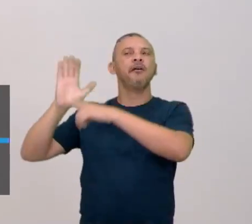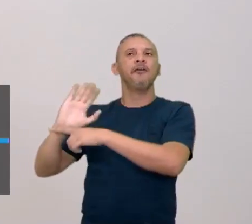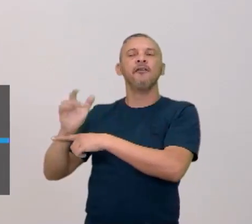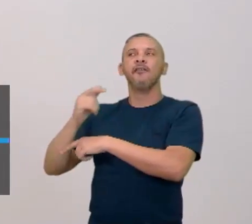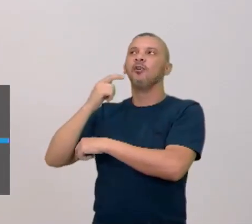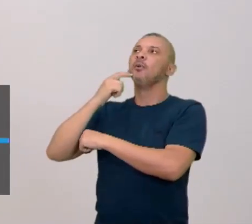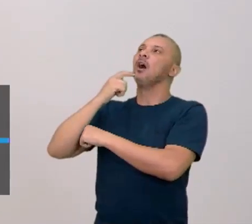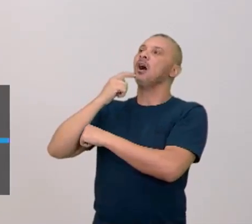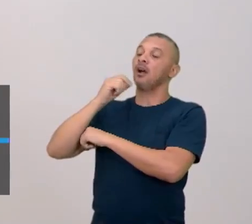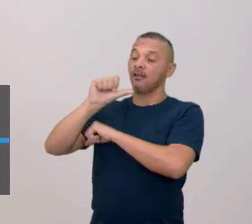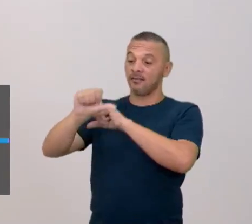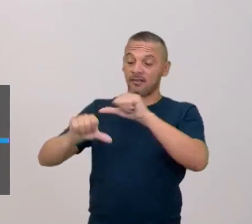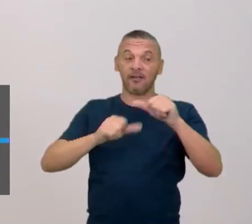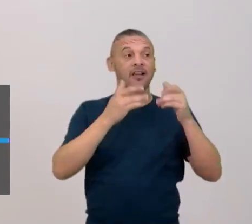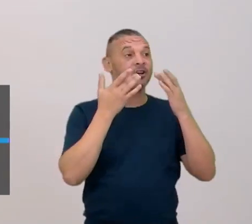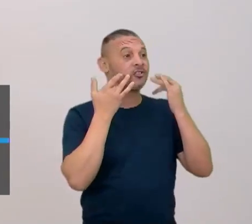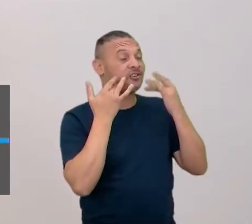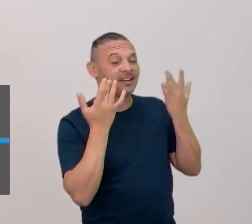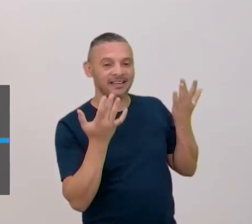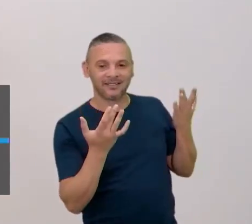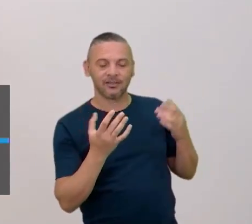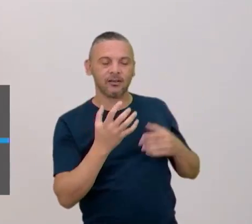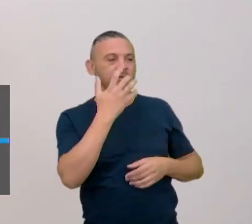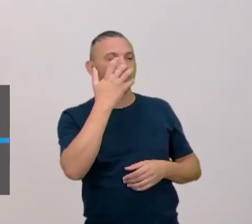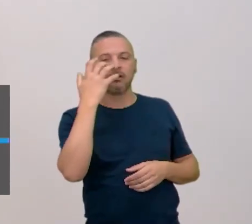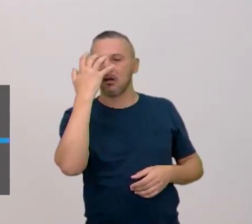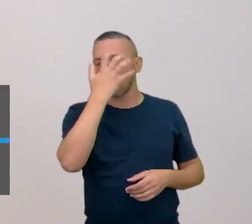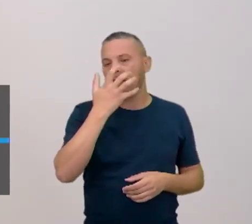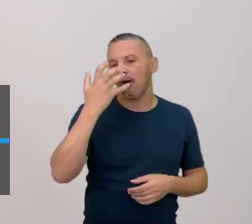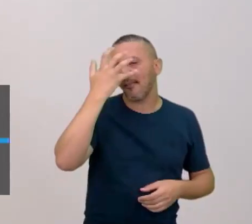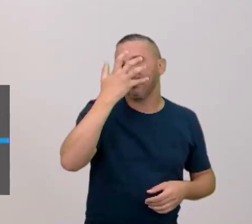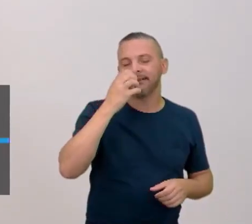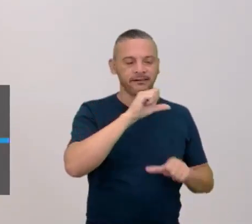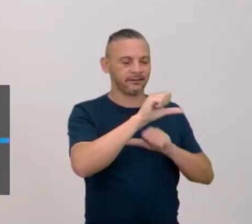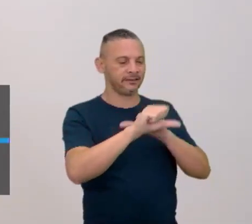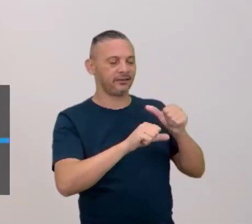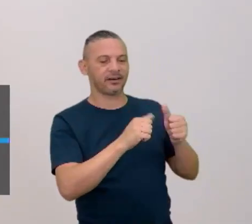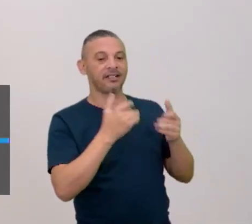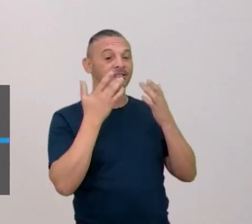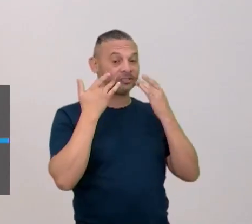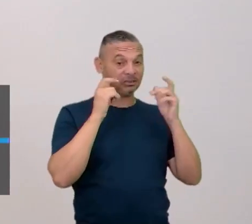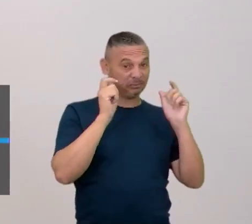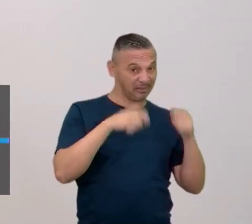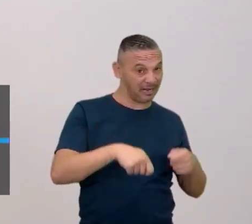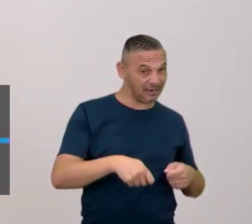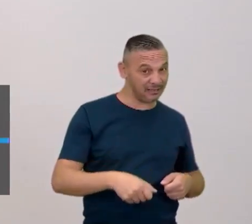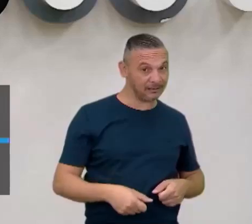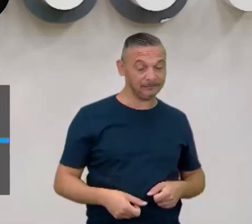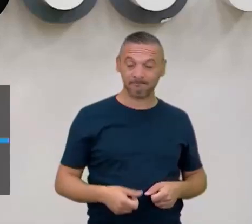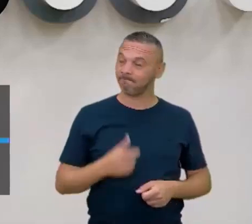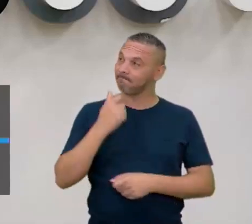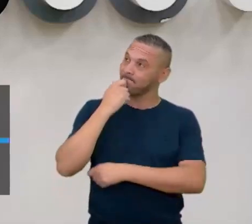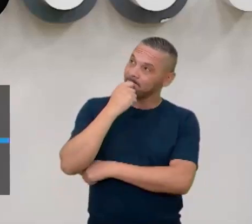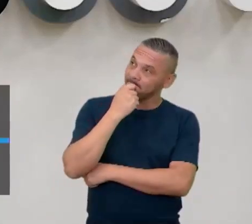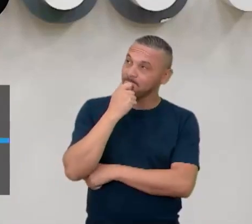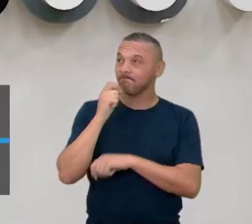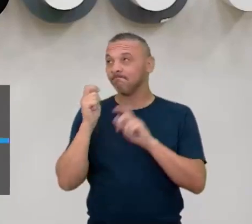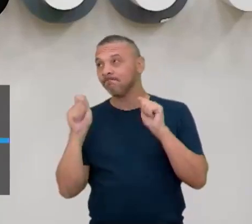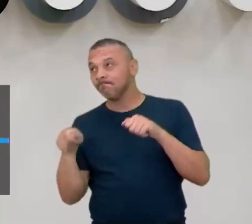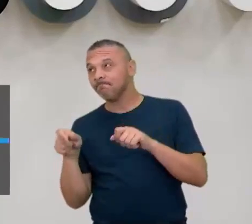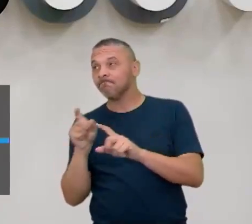de fadas para um teatro. Como que funcionaria? Então, professor, é possível? Será que é possível?